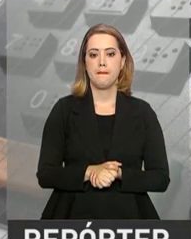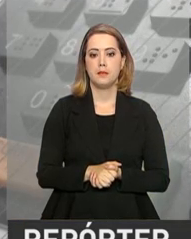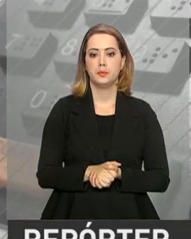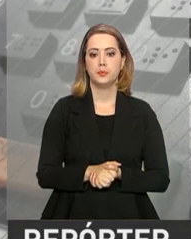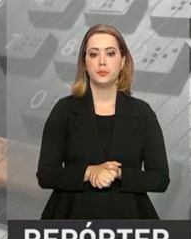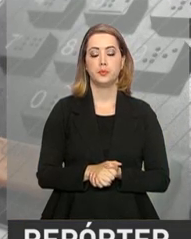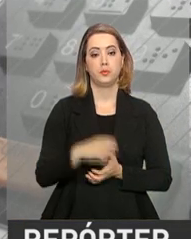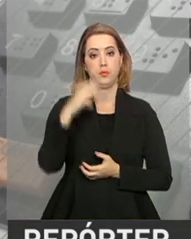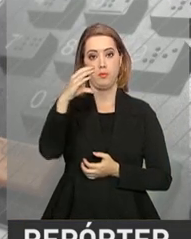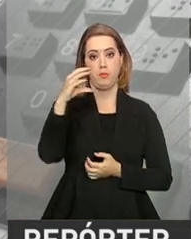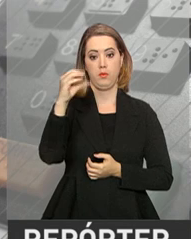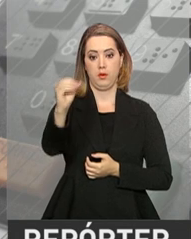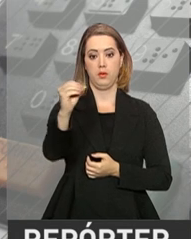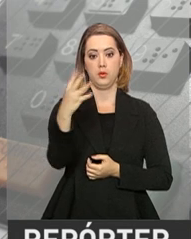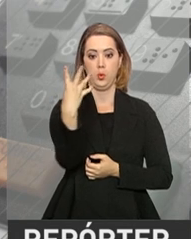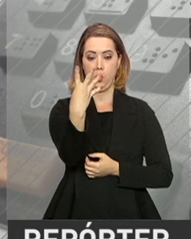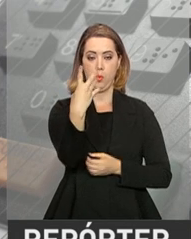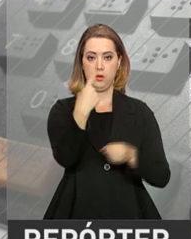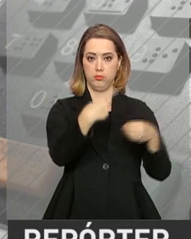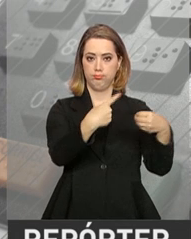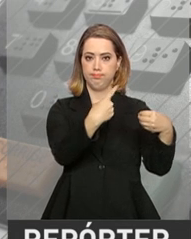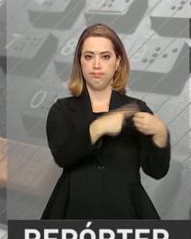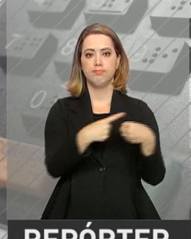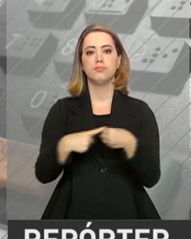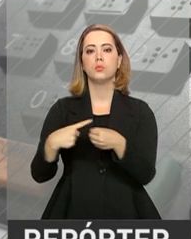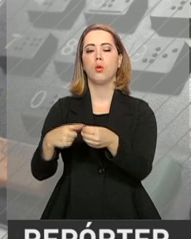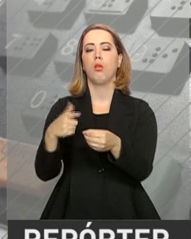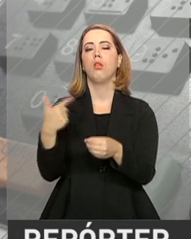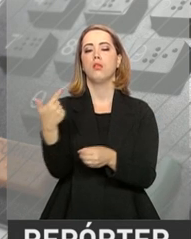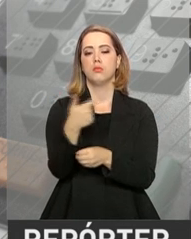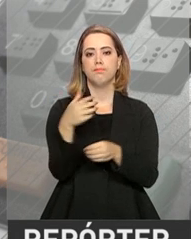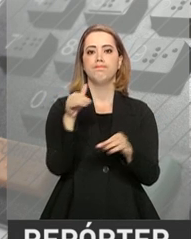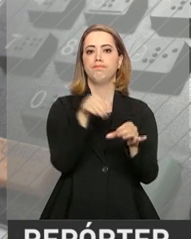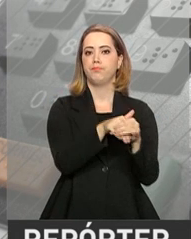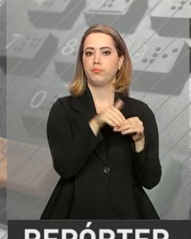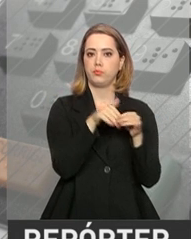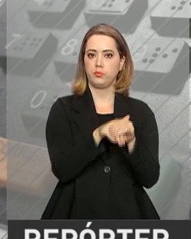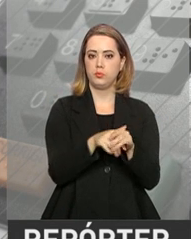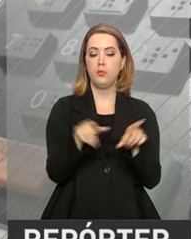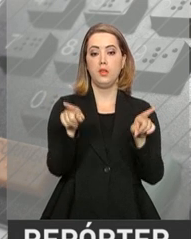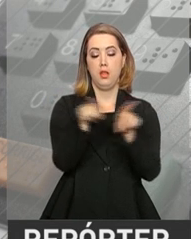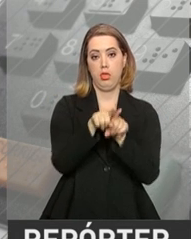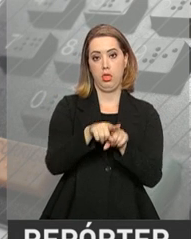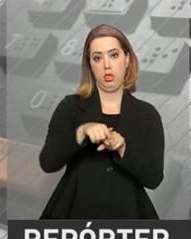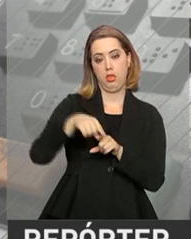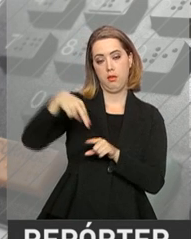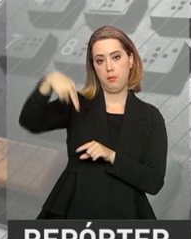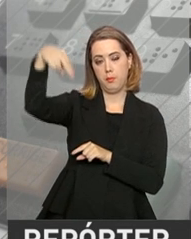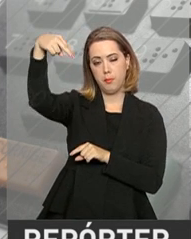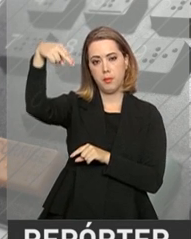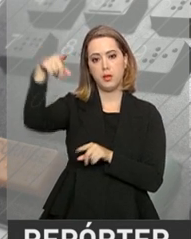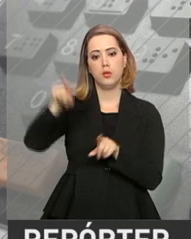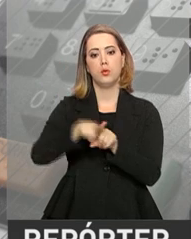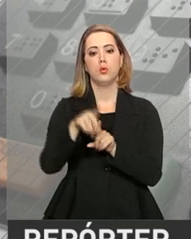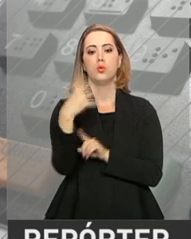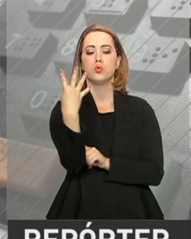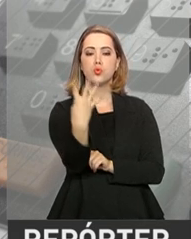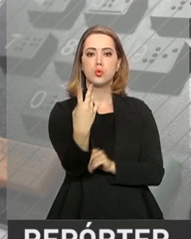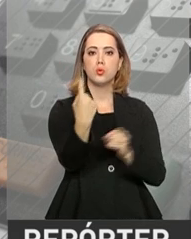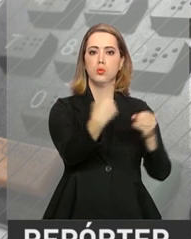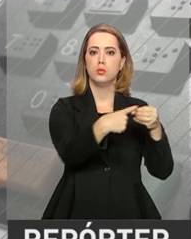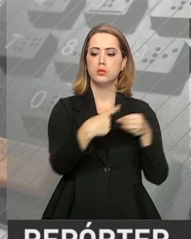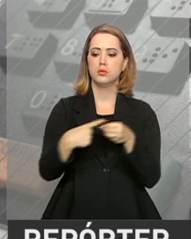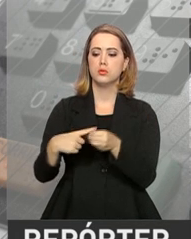No Centro-Oeste, 4 cidades vão ter segundo turno. Na região norte do país, os moradores de 4